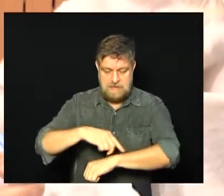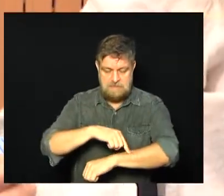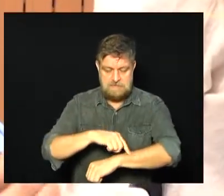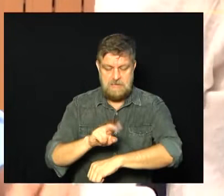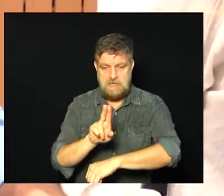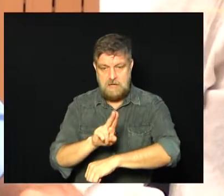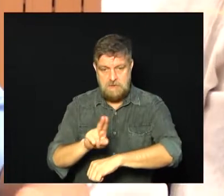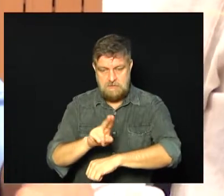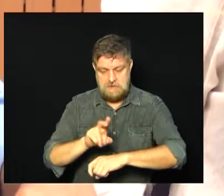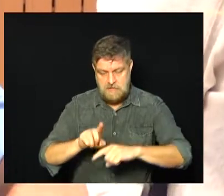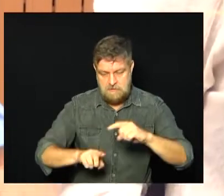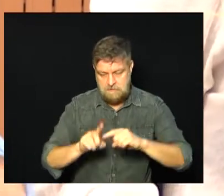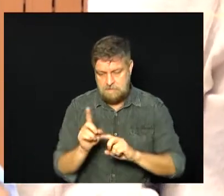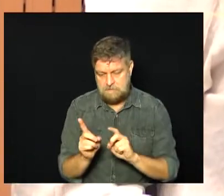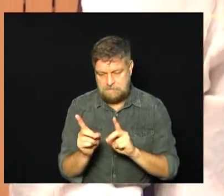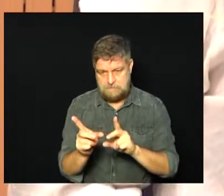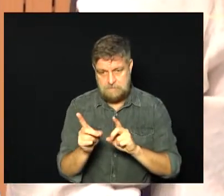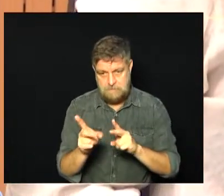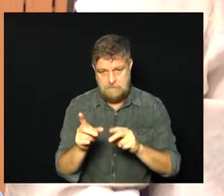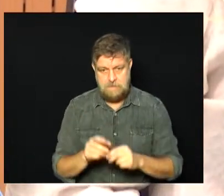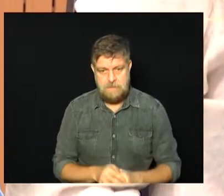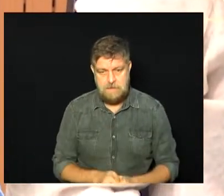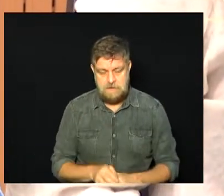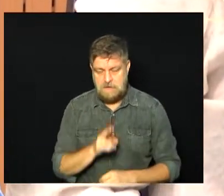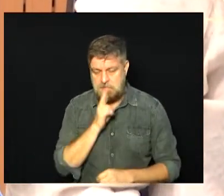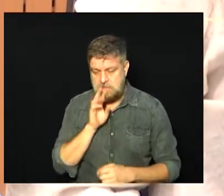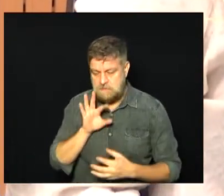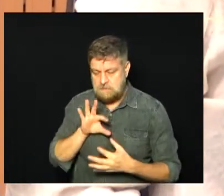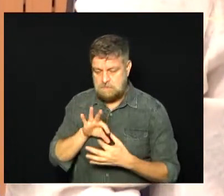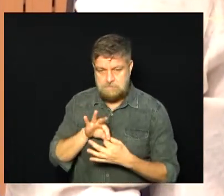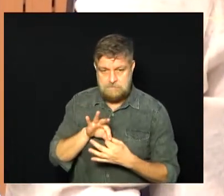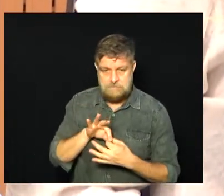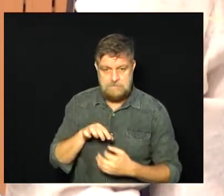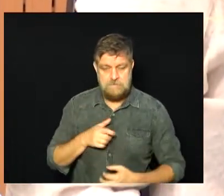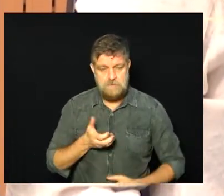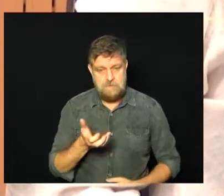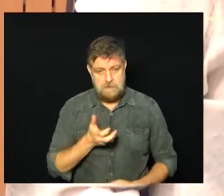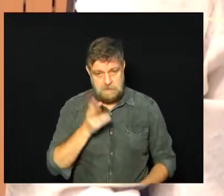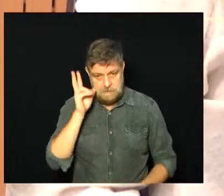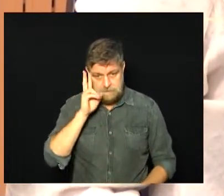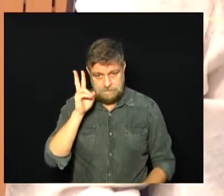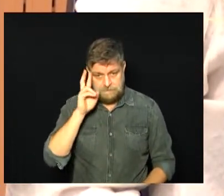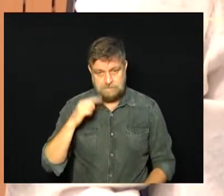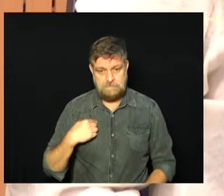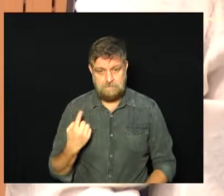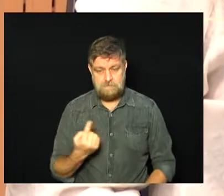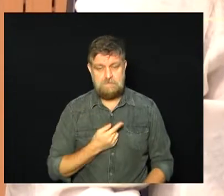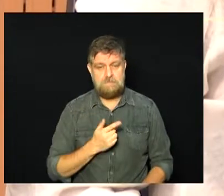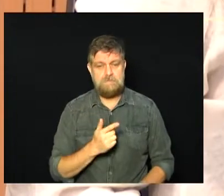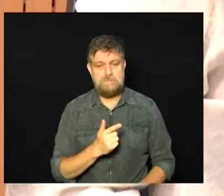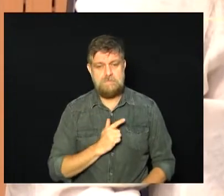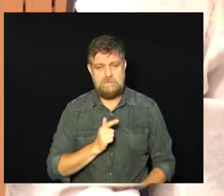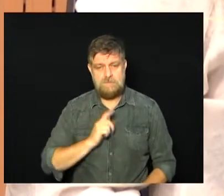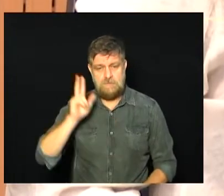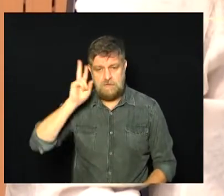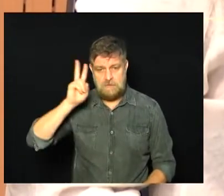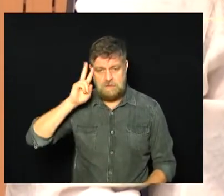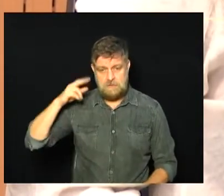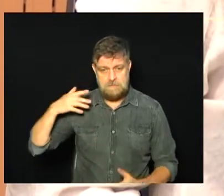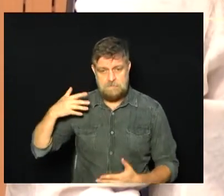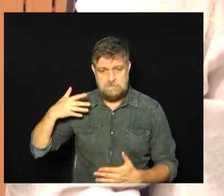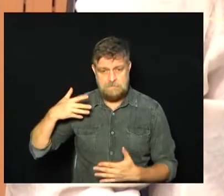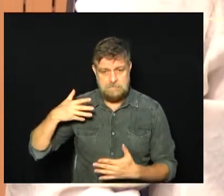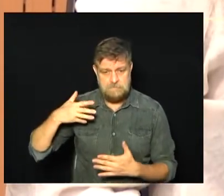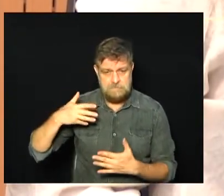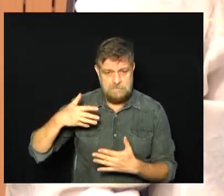fala dos vereadores. Lembrando que, na verdade, a gente tem aí um histórico de um evento